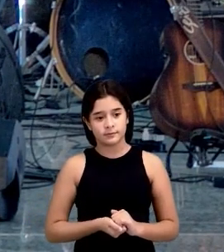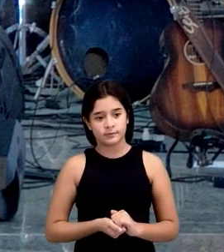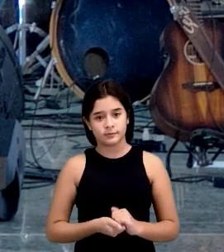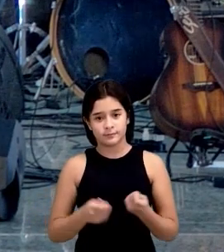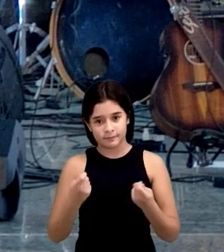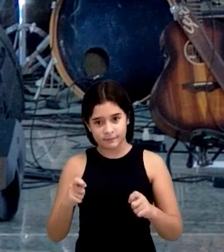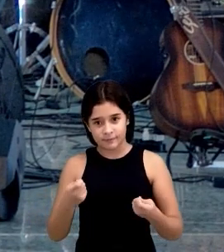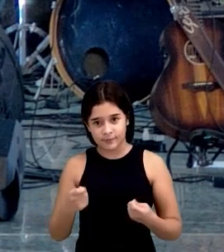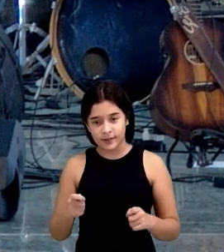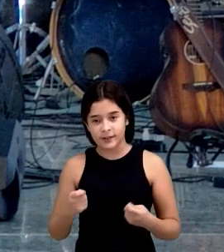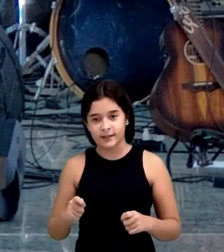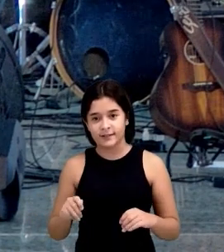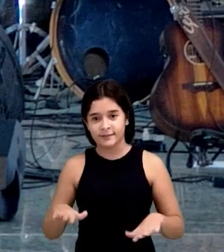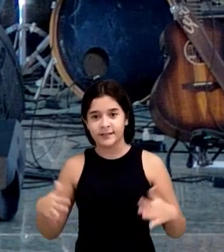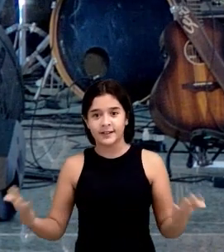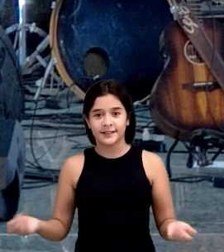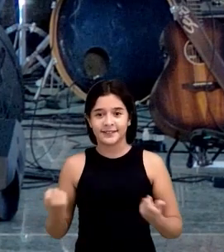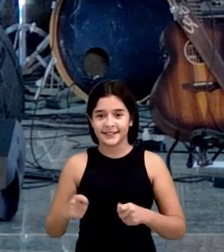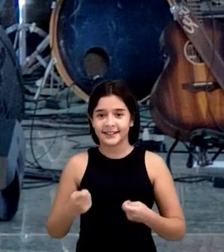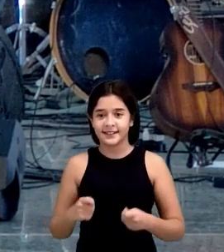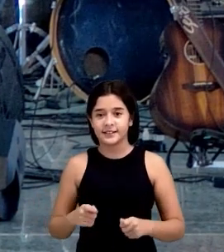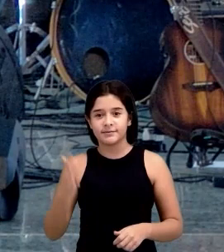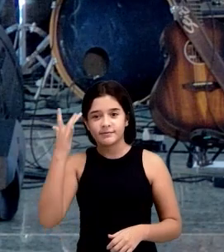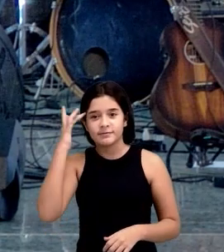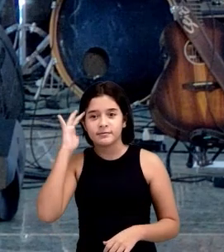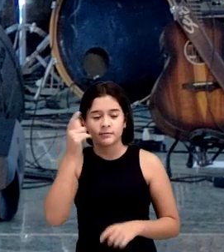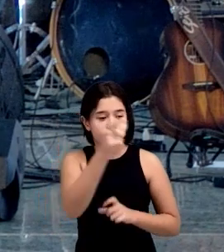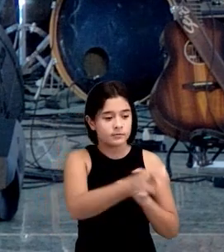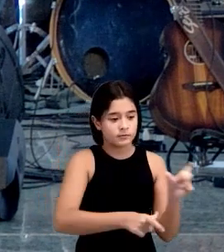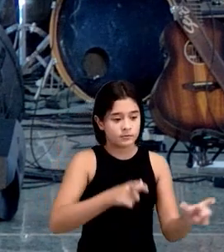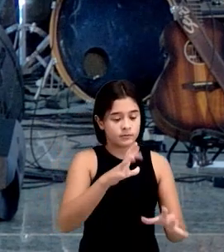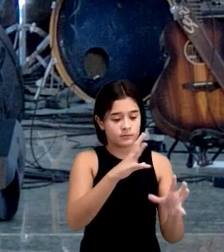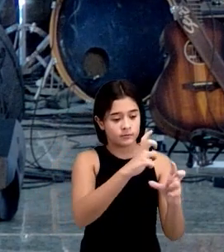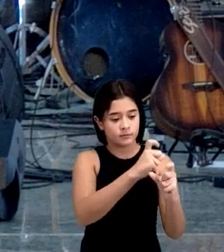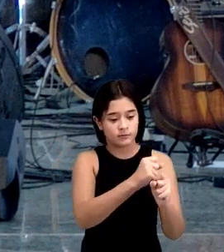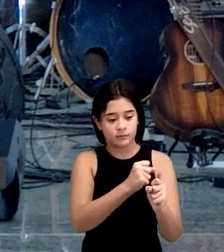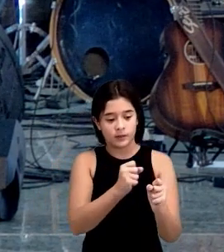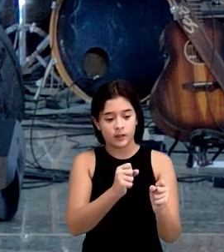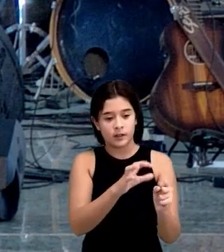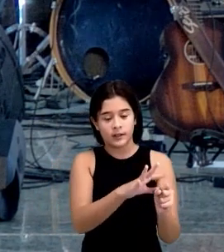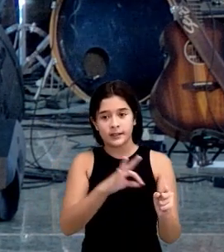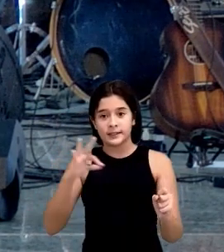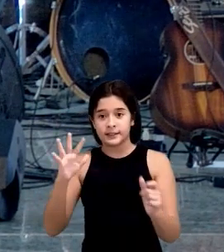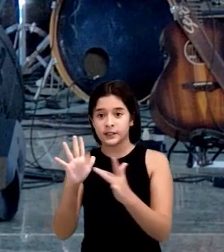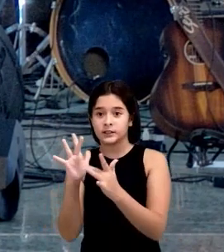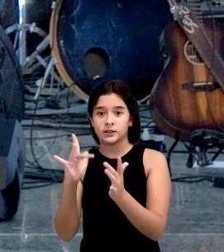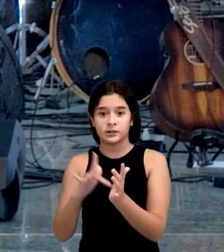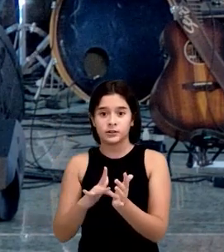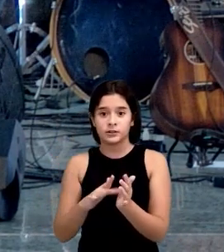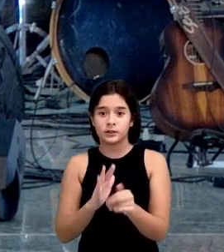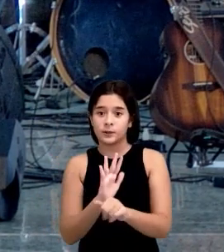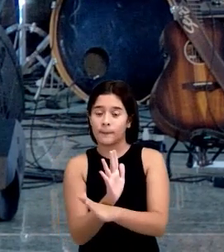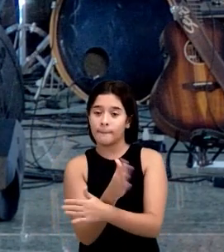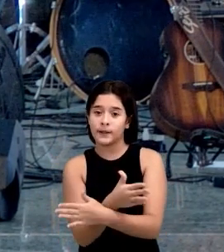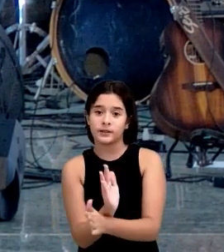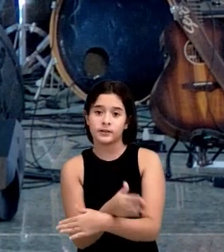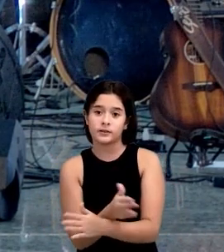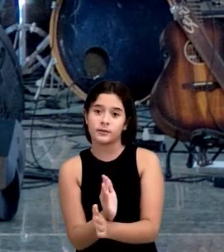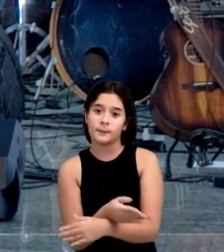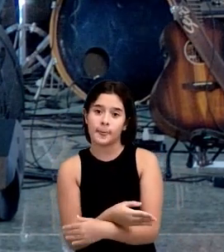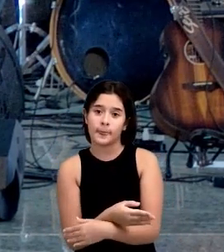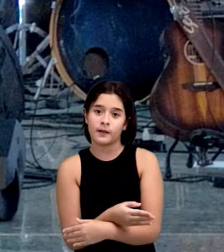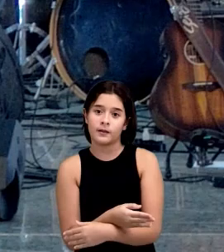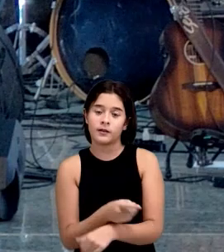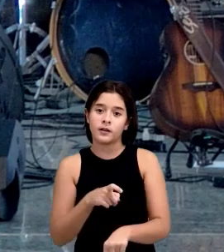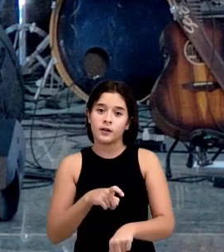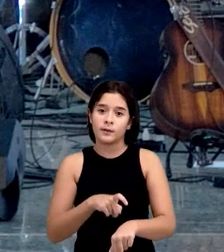Jesus. Você já teve algum momento de dúvida na sua vida? Que você ficou desesperado sem saber o que fazer? Imagina a dúvida para tudo